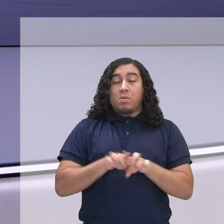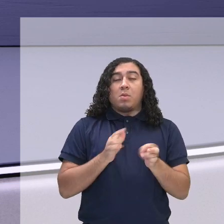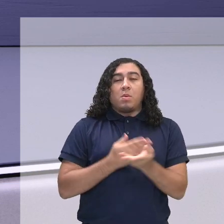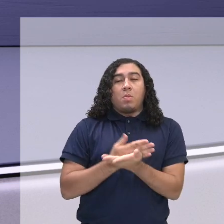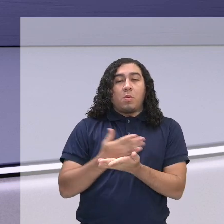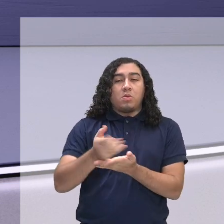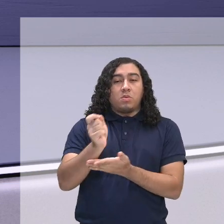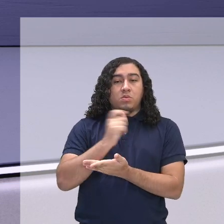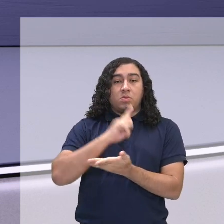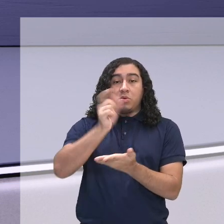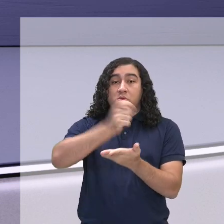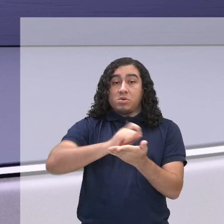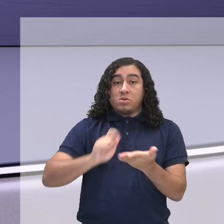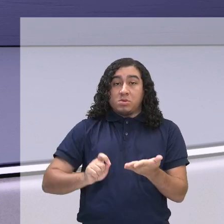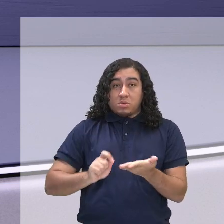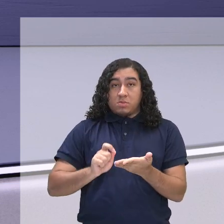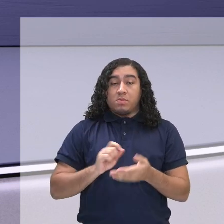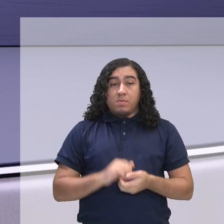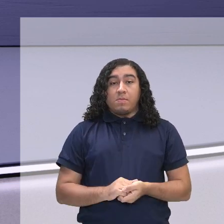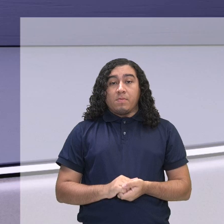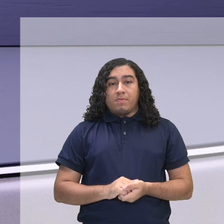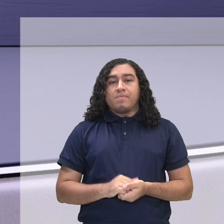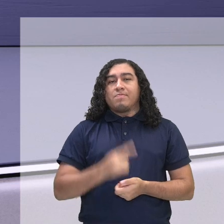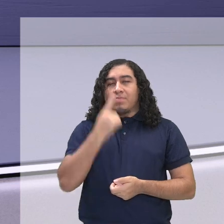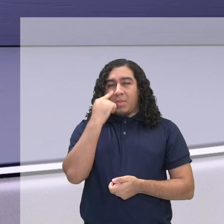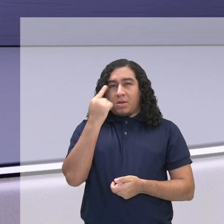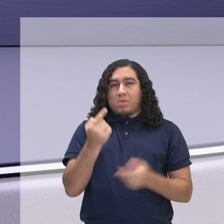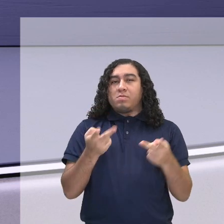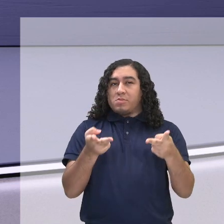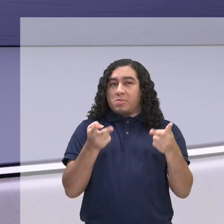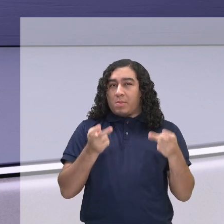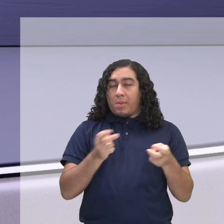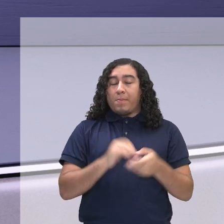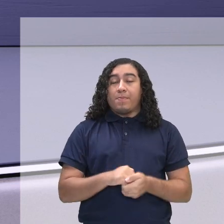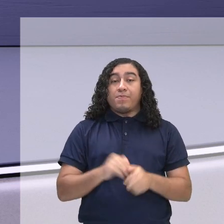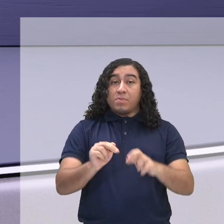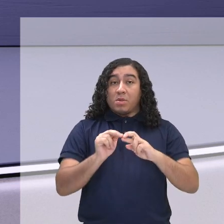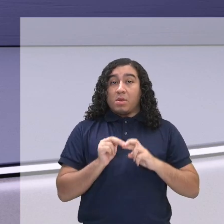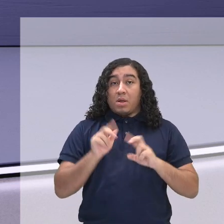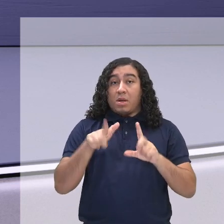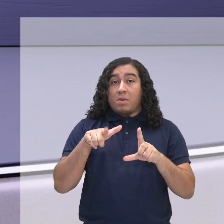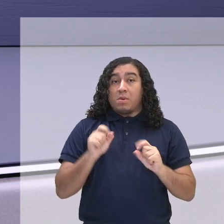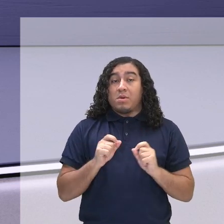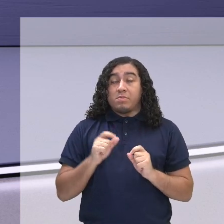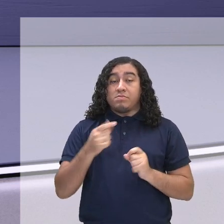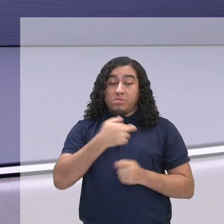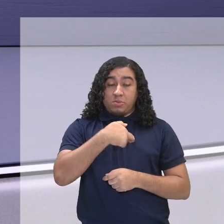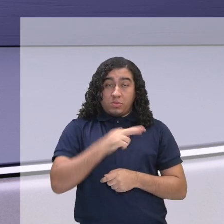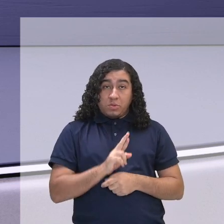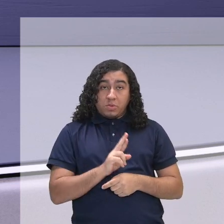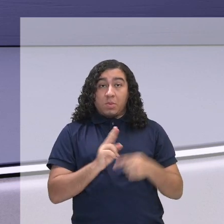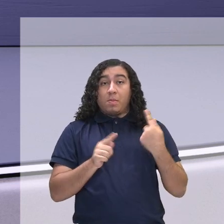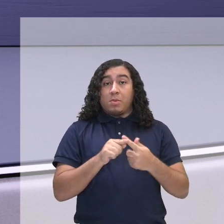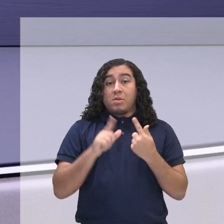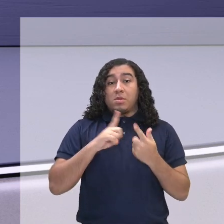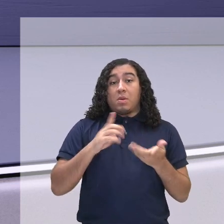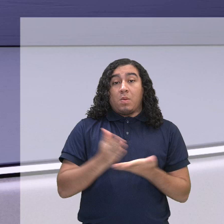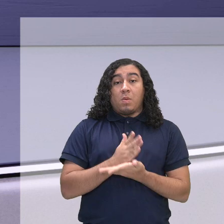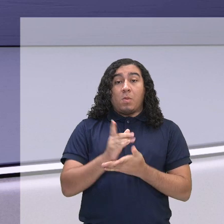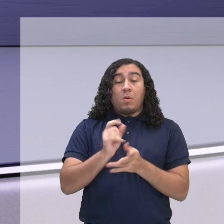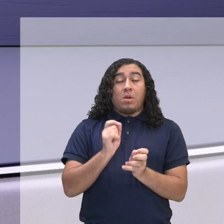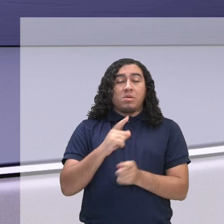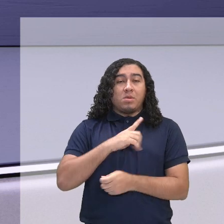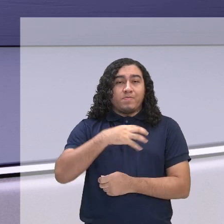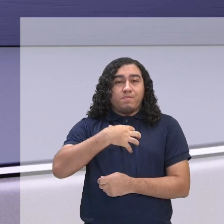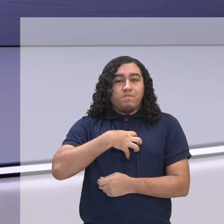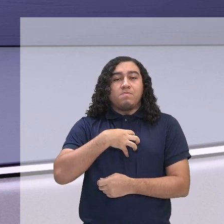redação desses escritos. Olha que interessante, por isso que esses escritos são considerados sagrados, porque houve uma espécie de